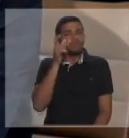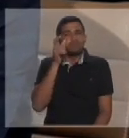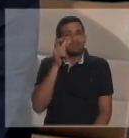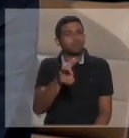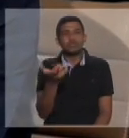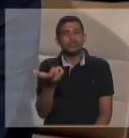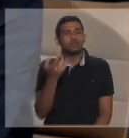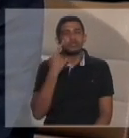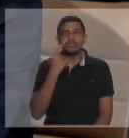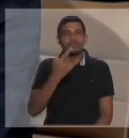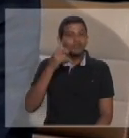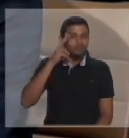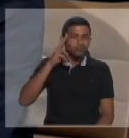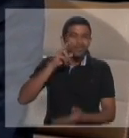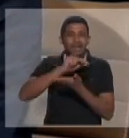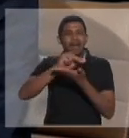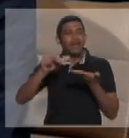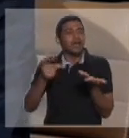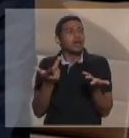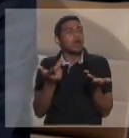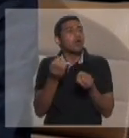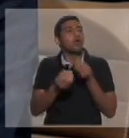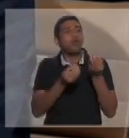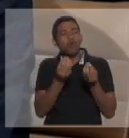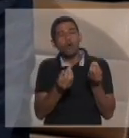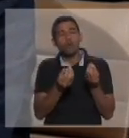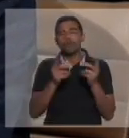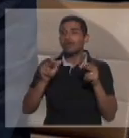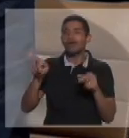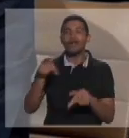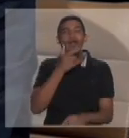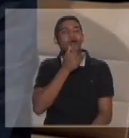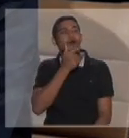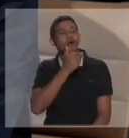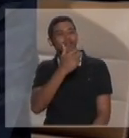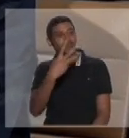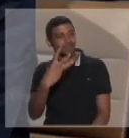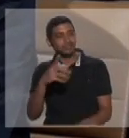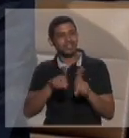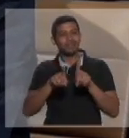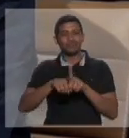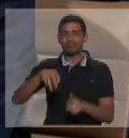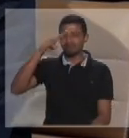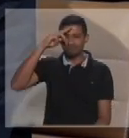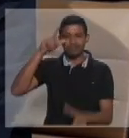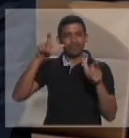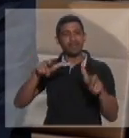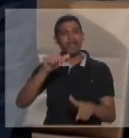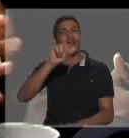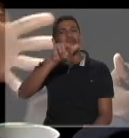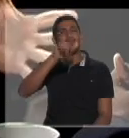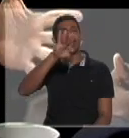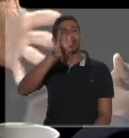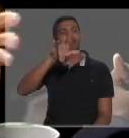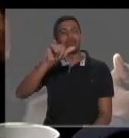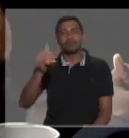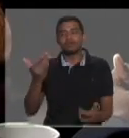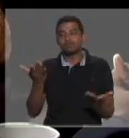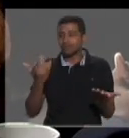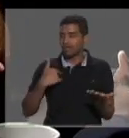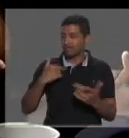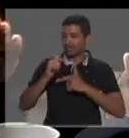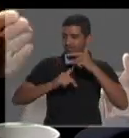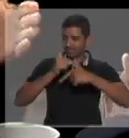esse interesse por essas histórias, como Menino 23 e Soldados do Araguaia? Bom, na minha